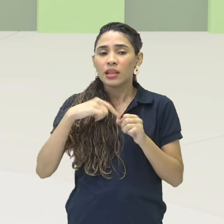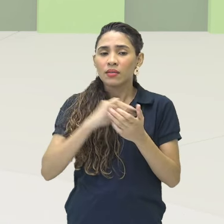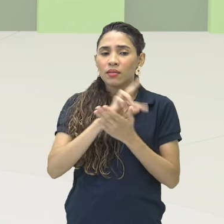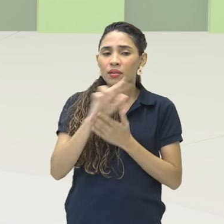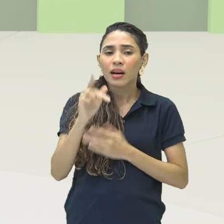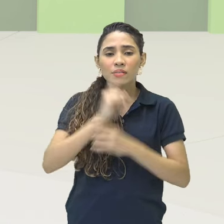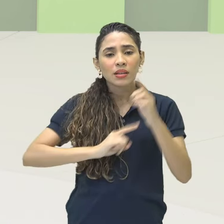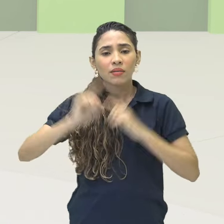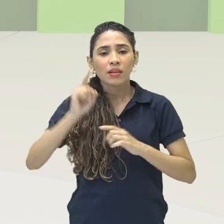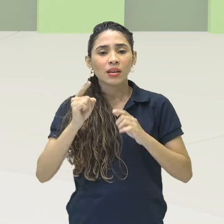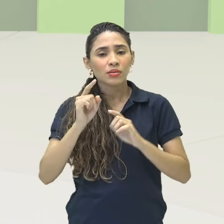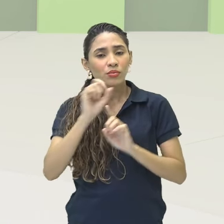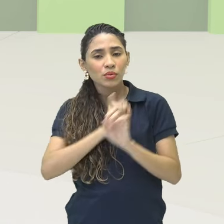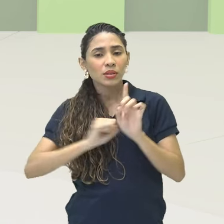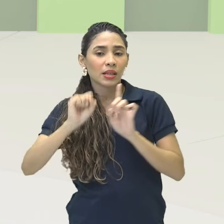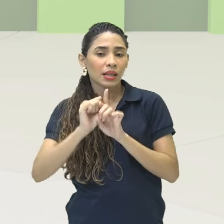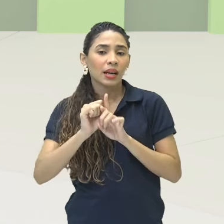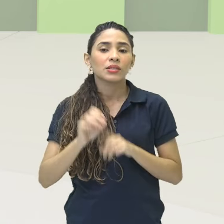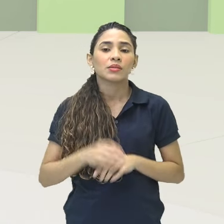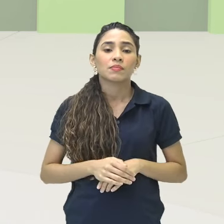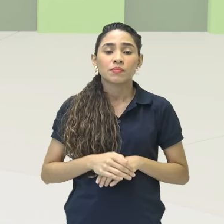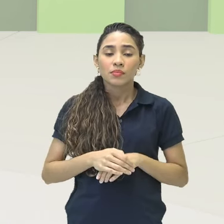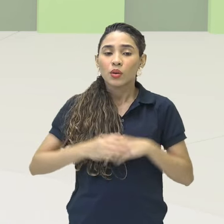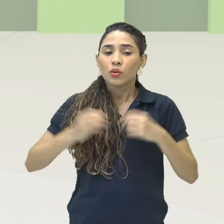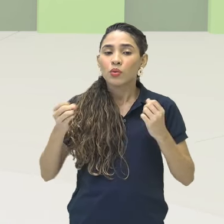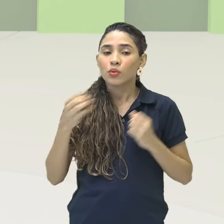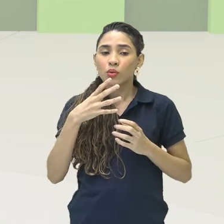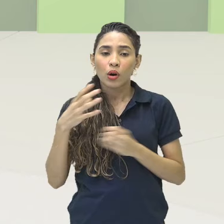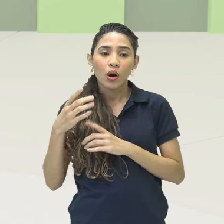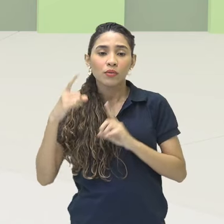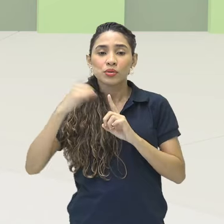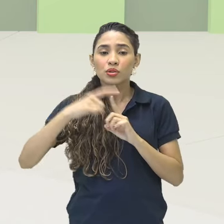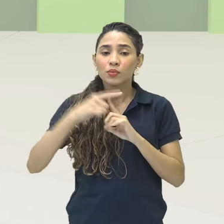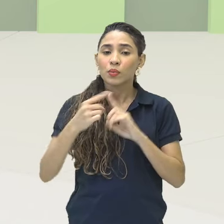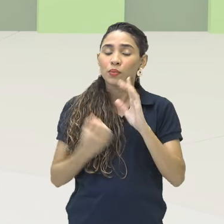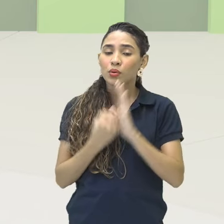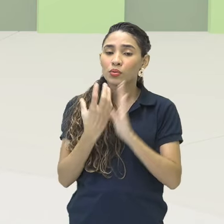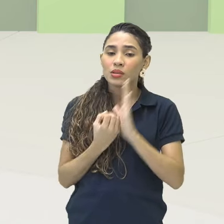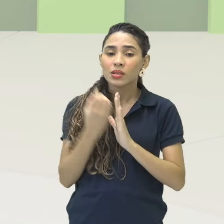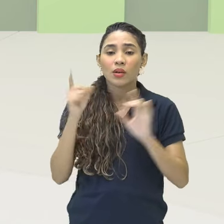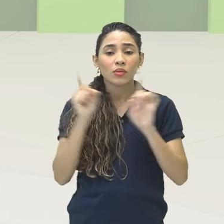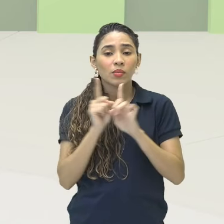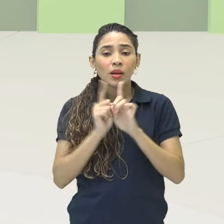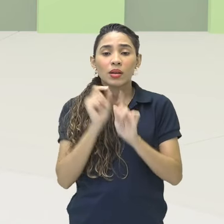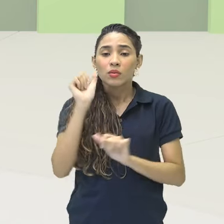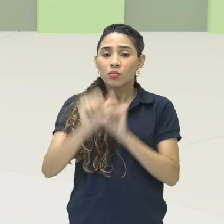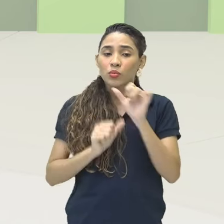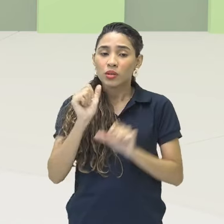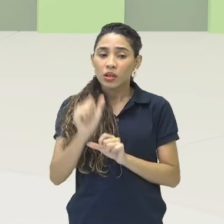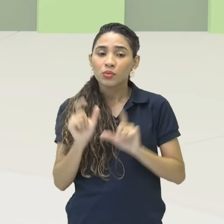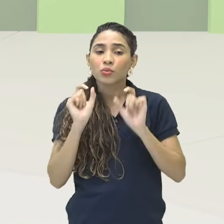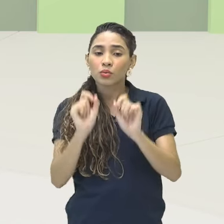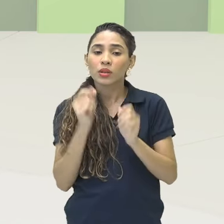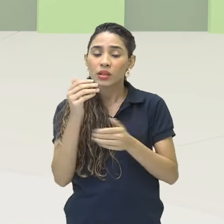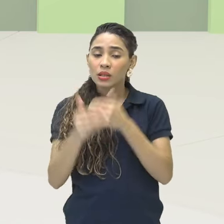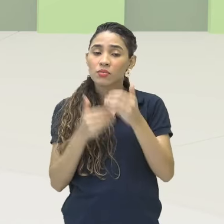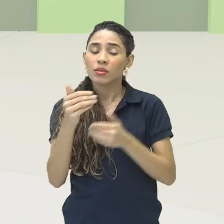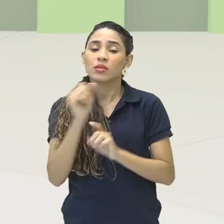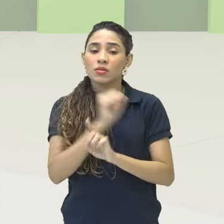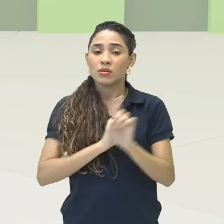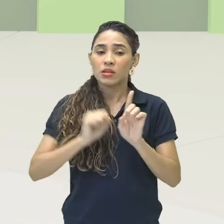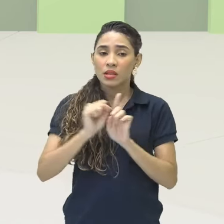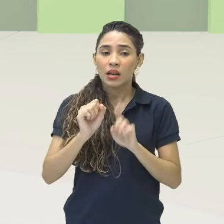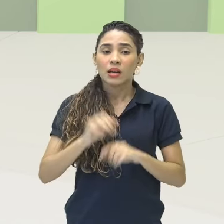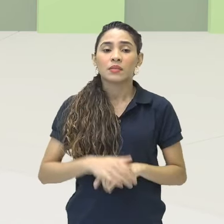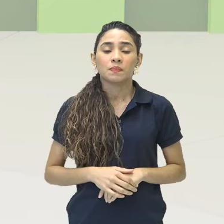para a sociedade, né? Projetando-se sempre novos modos de produção, alterando-se os rumos do